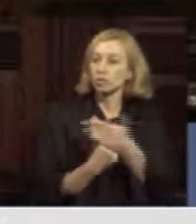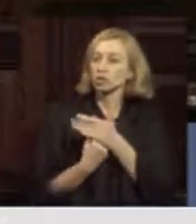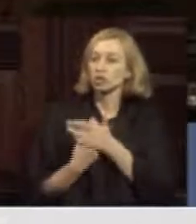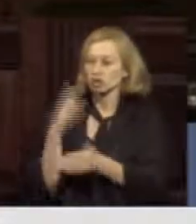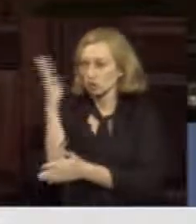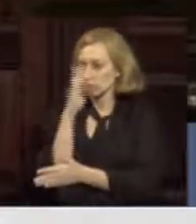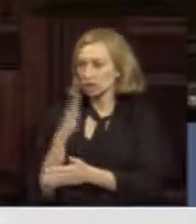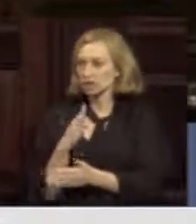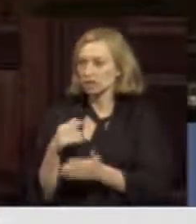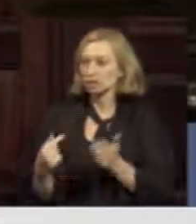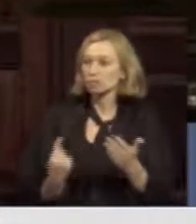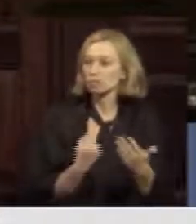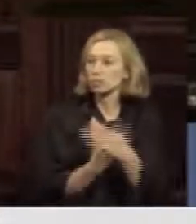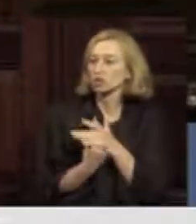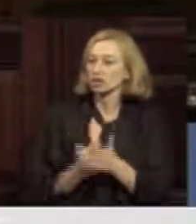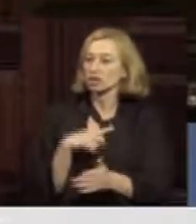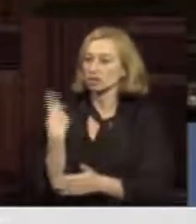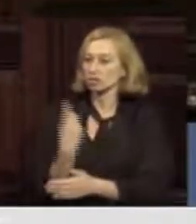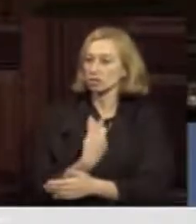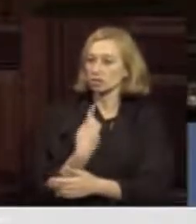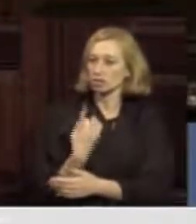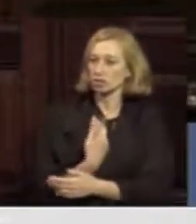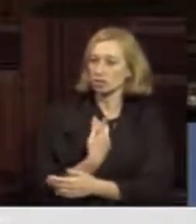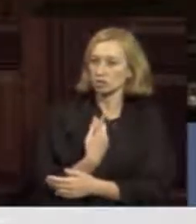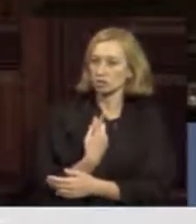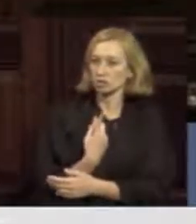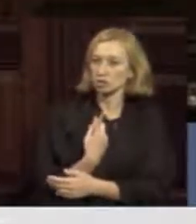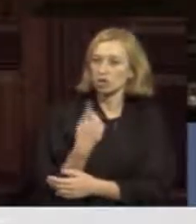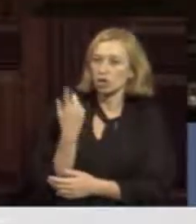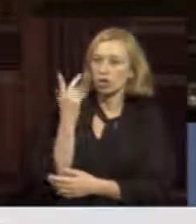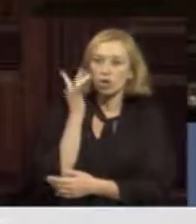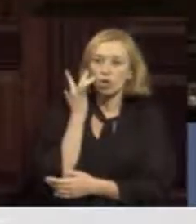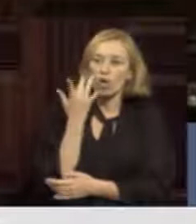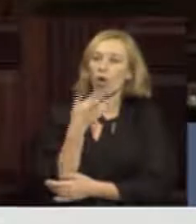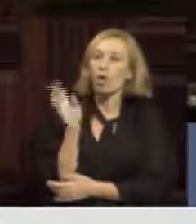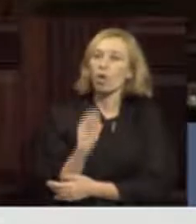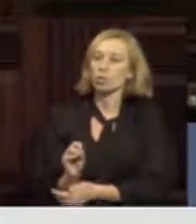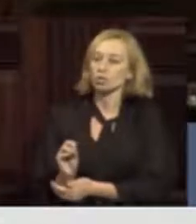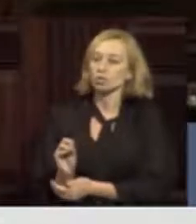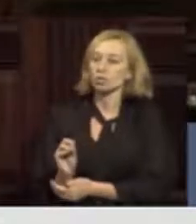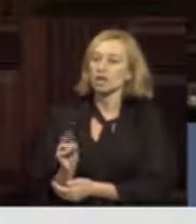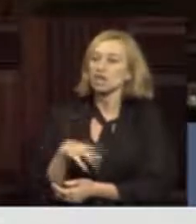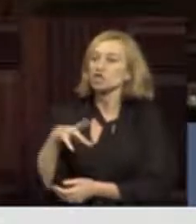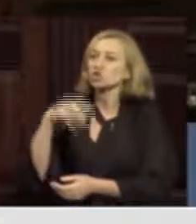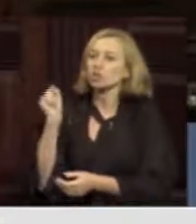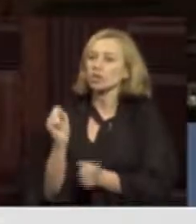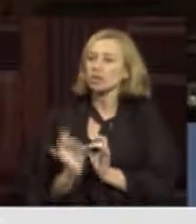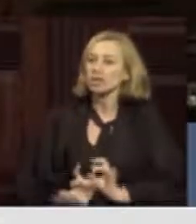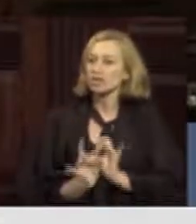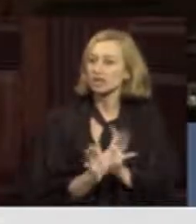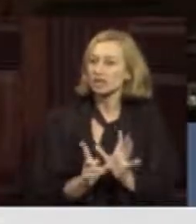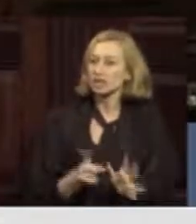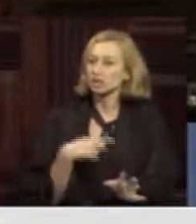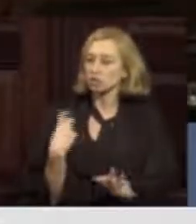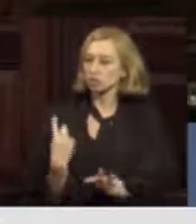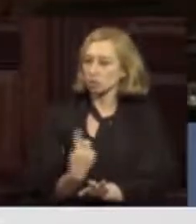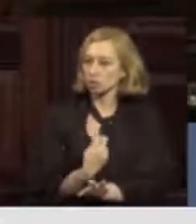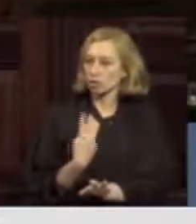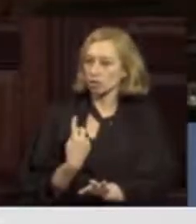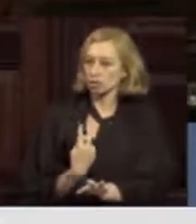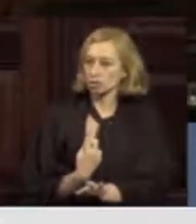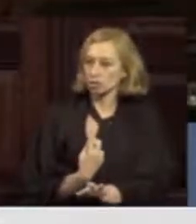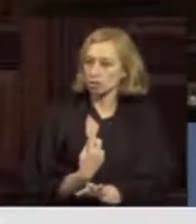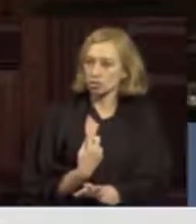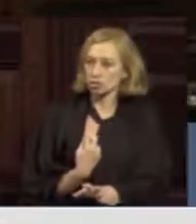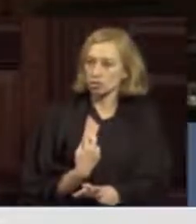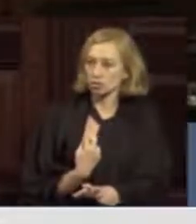a defesa das nossas riquezas, para que nunca mais vendam o nosso patrimônio, eu nem diria preço de banana, porque a banana